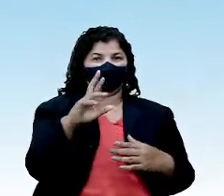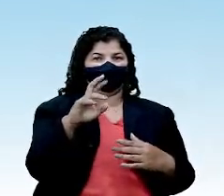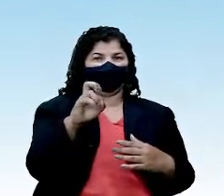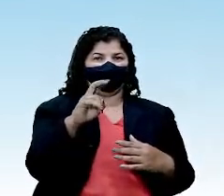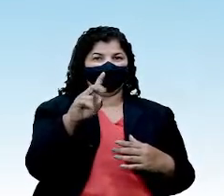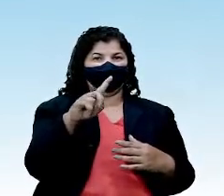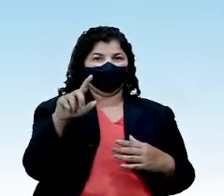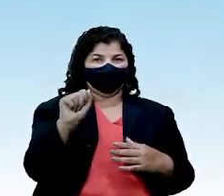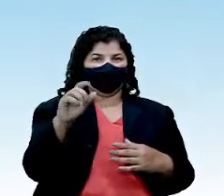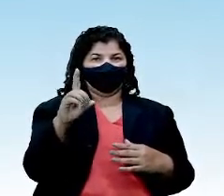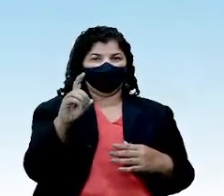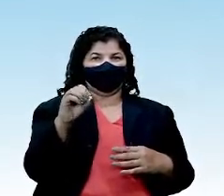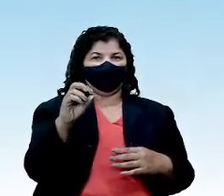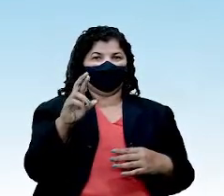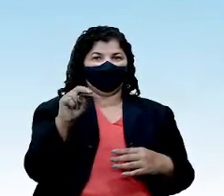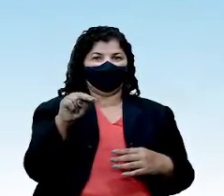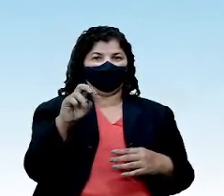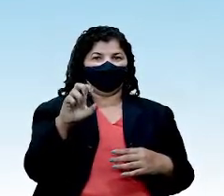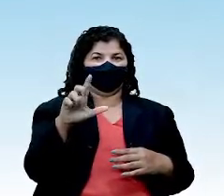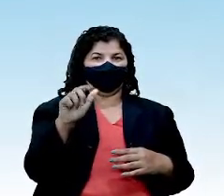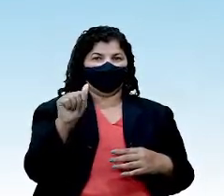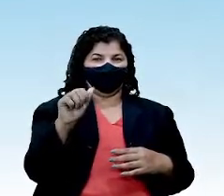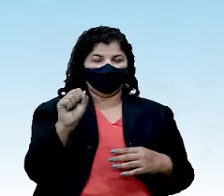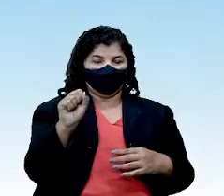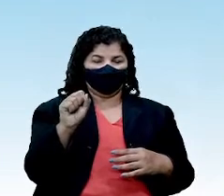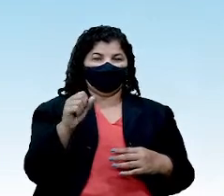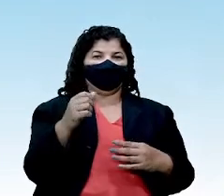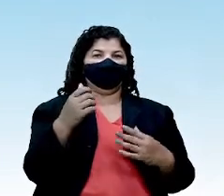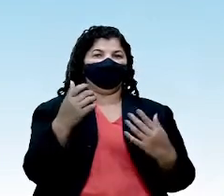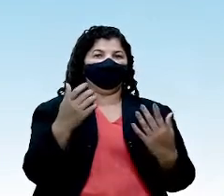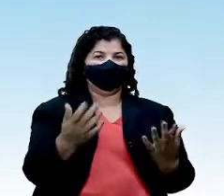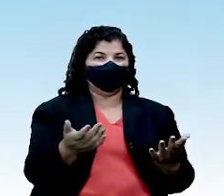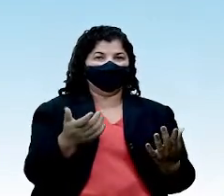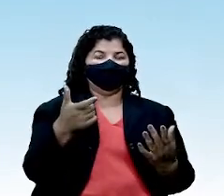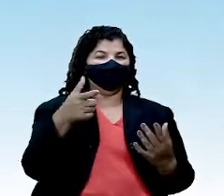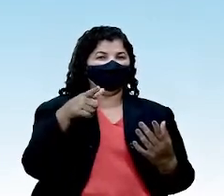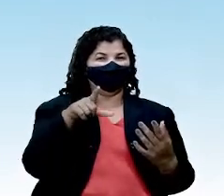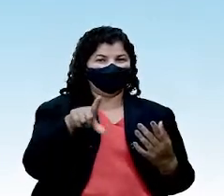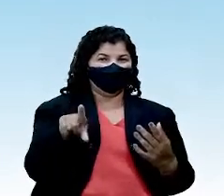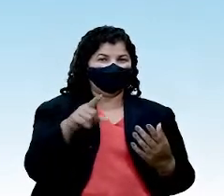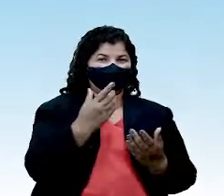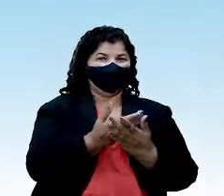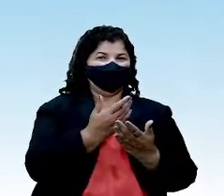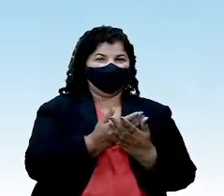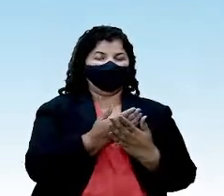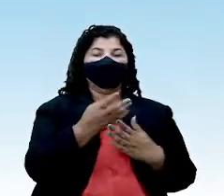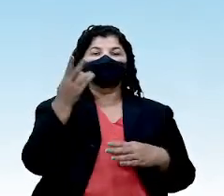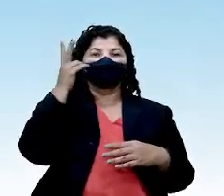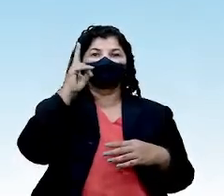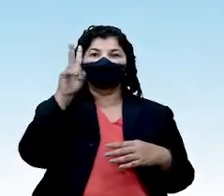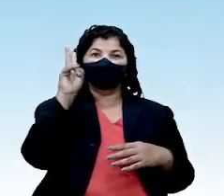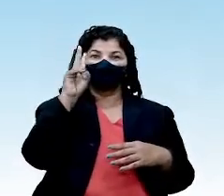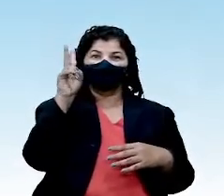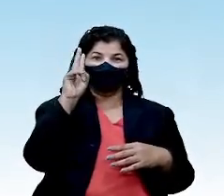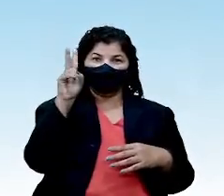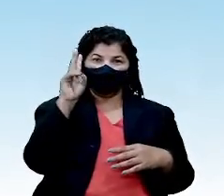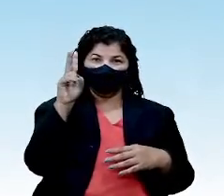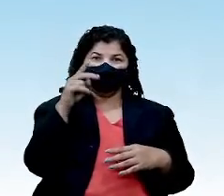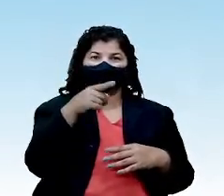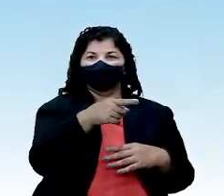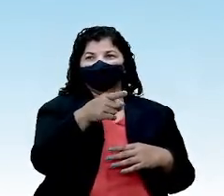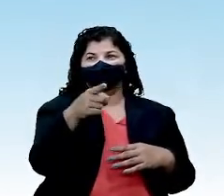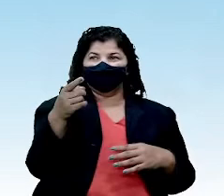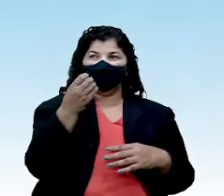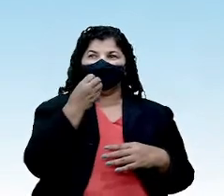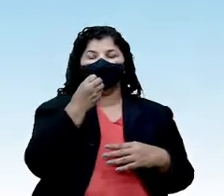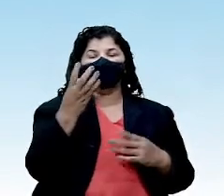Câmara Dornelas. Mais uma vez com vocês na nossa aula de História. Sejam